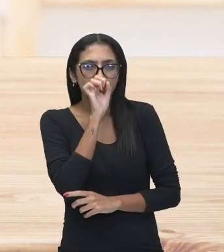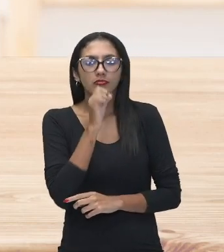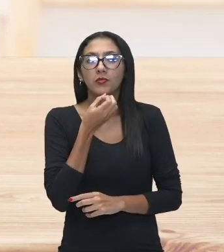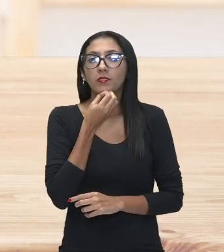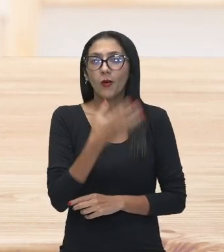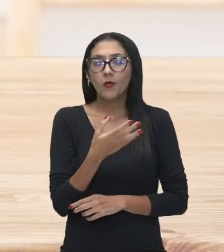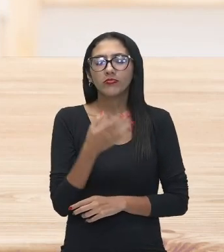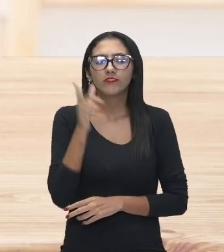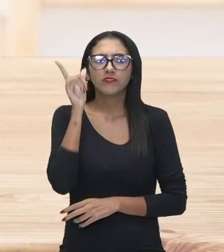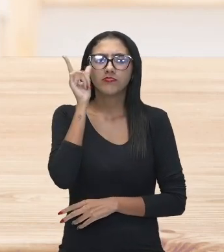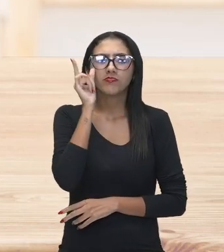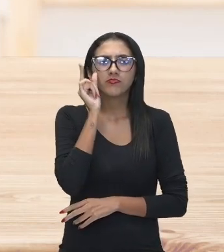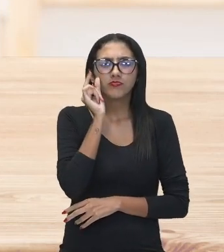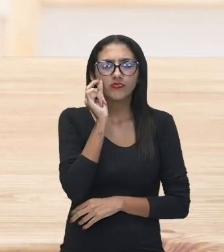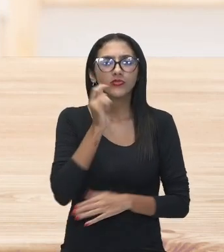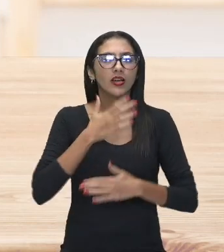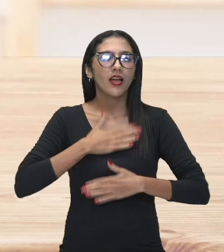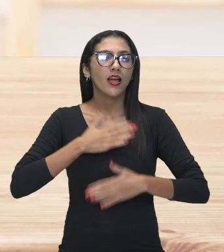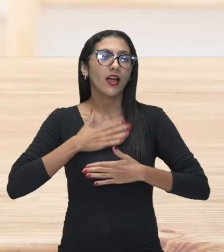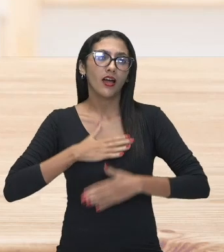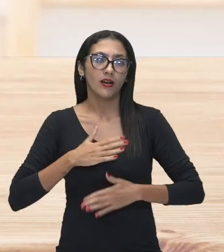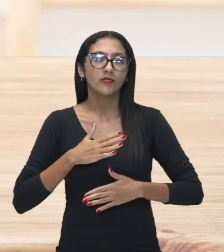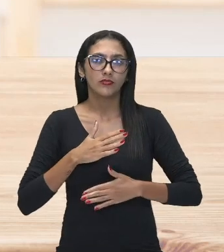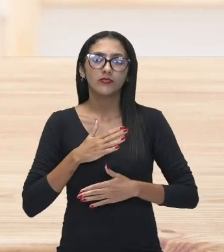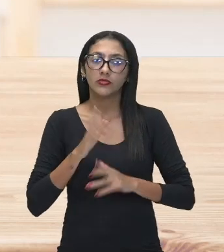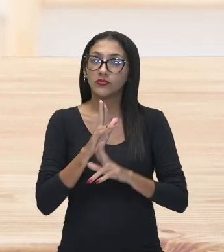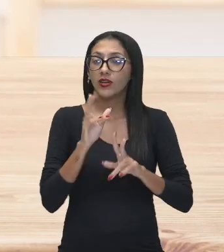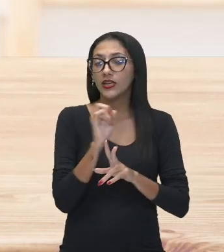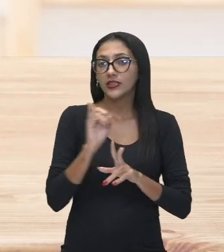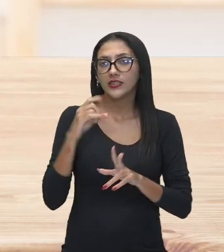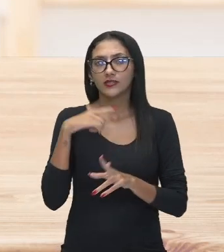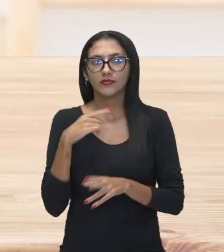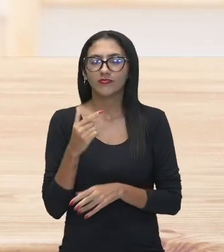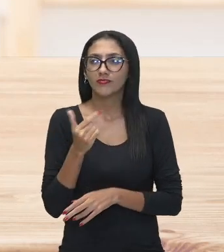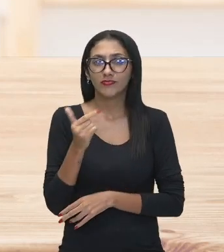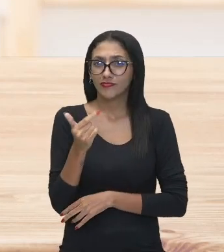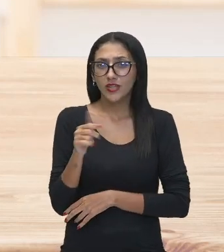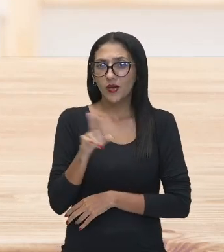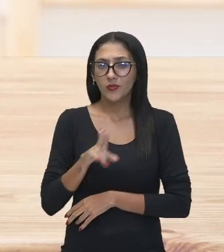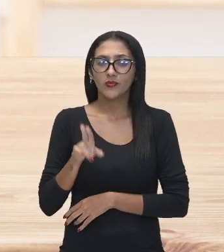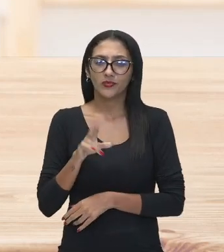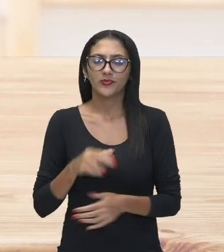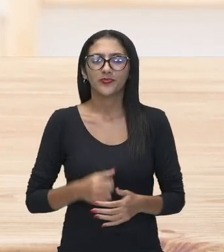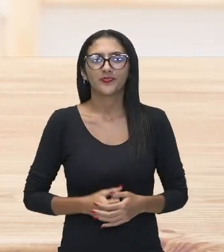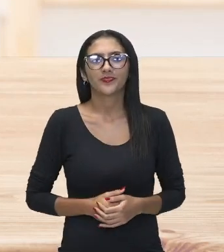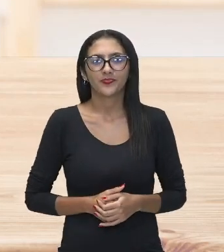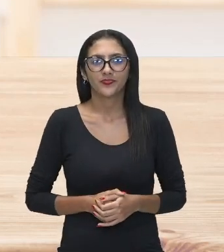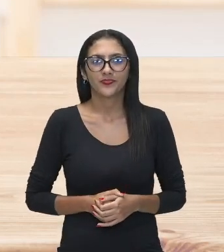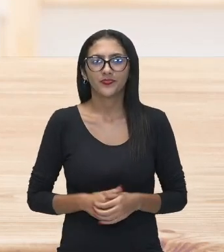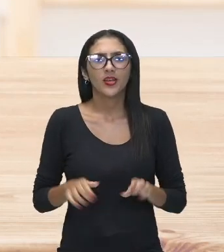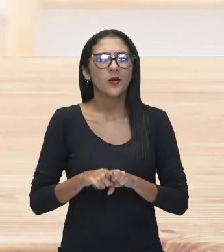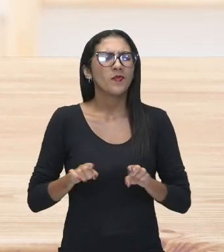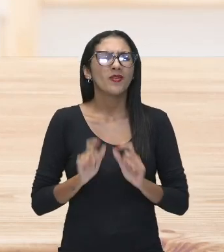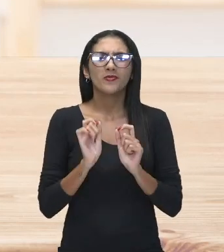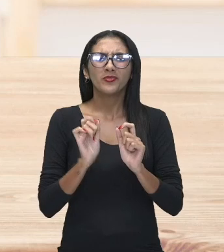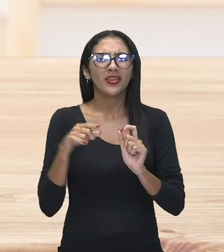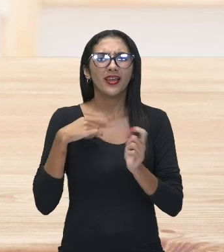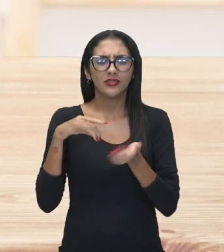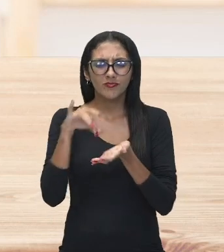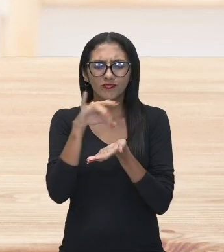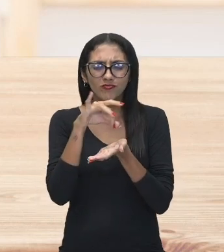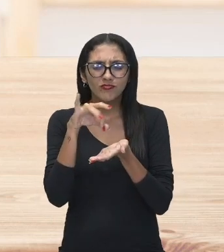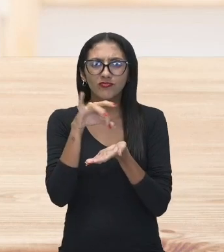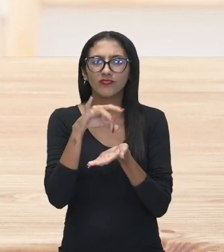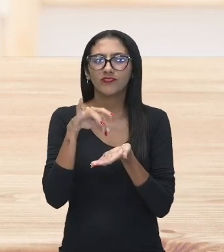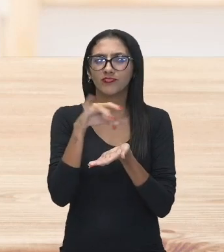que quando você não coloca esses óleos essenciais, se você sofre de insônia. Mas o que são os óleos